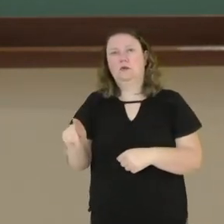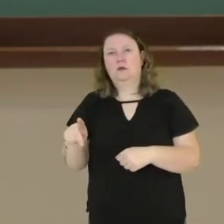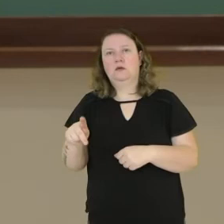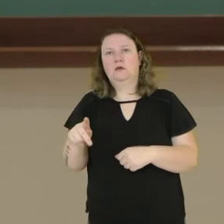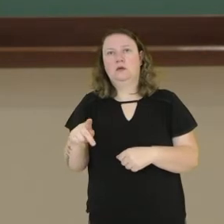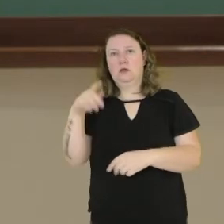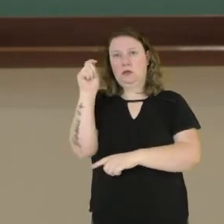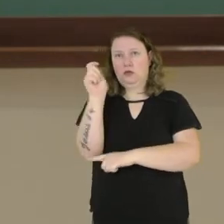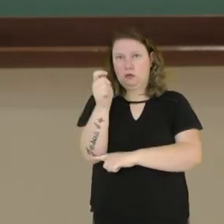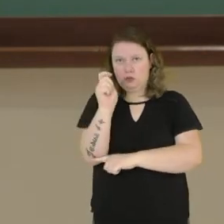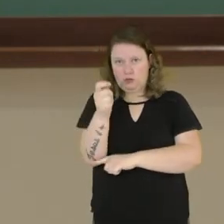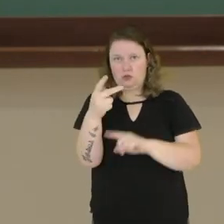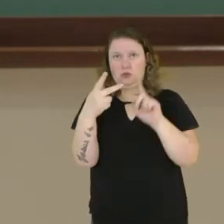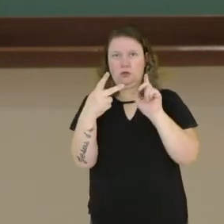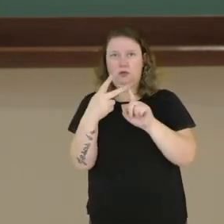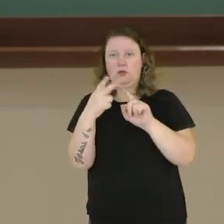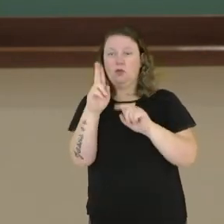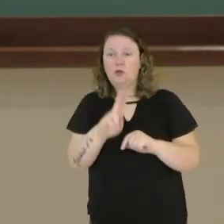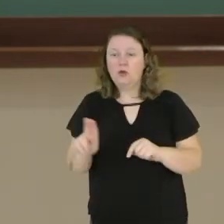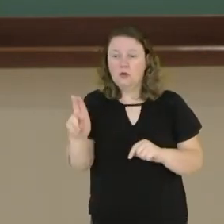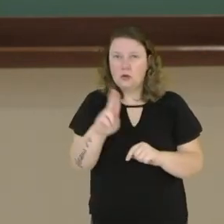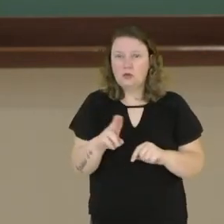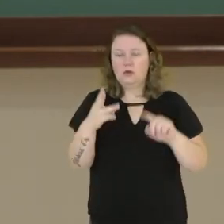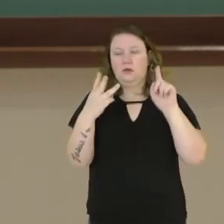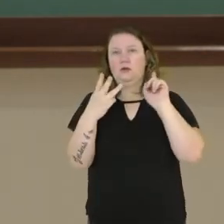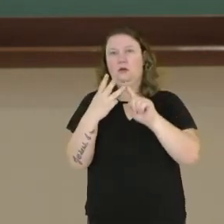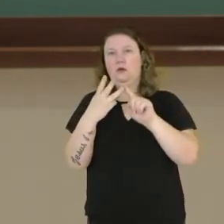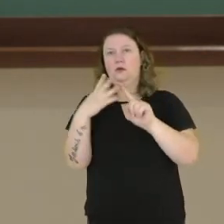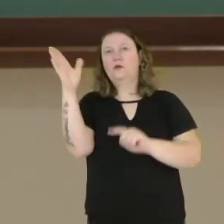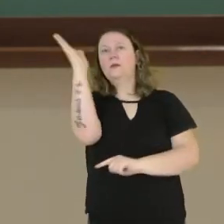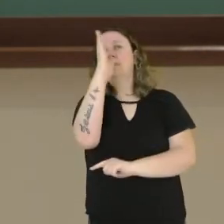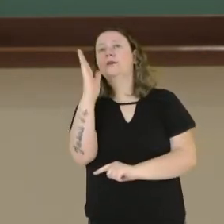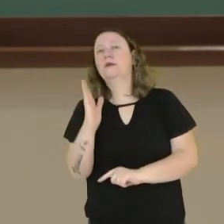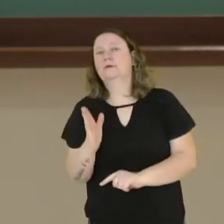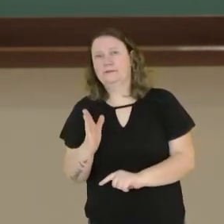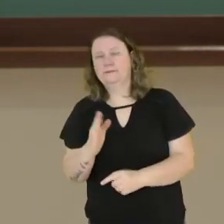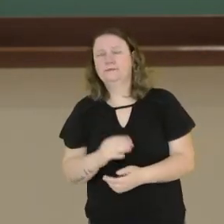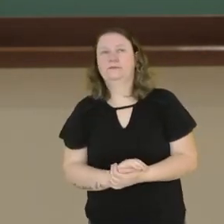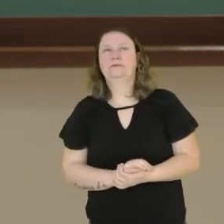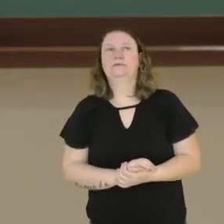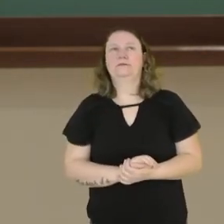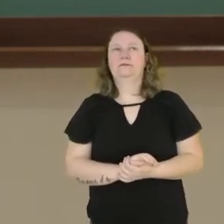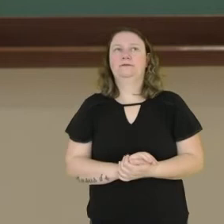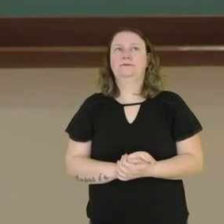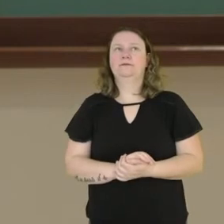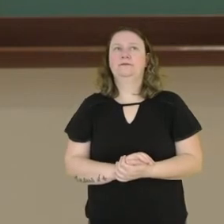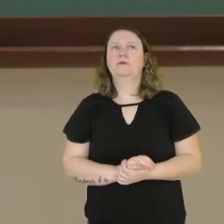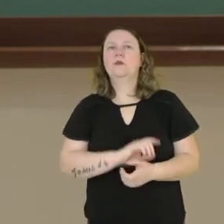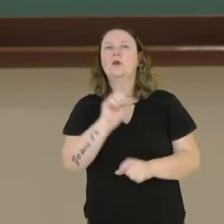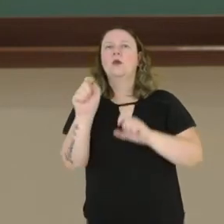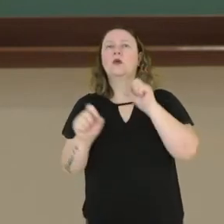a Argentina, o Uruguai e o Brasil. Bom, quais